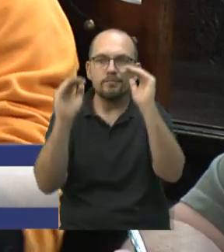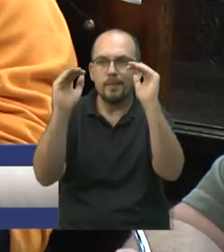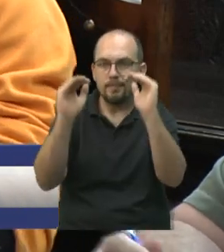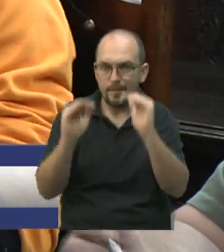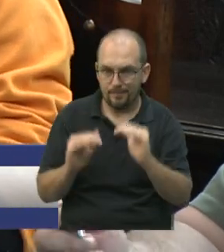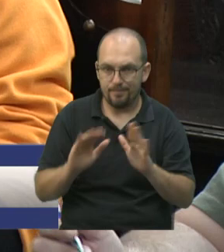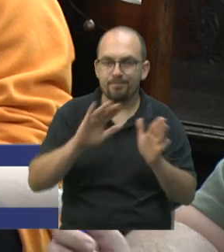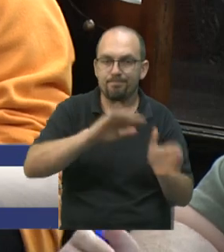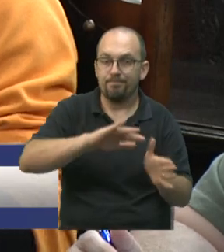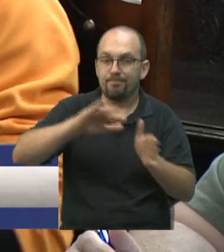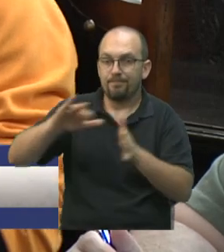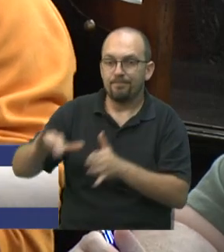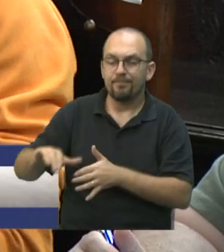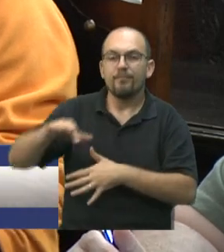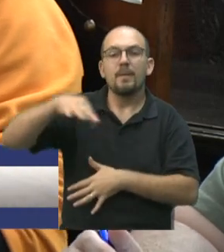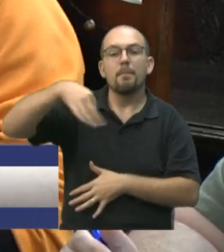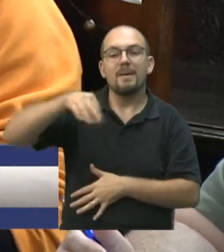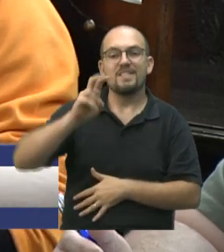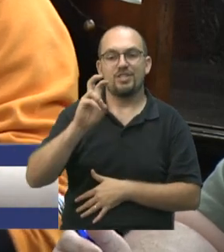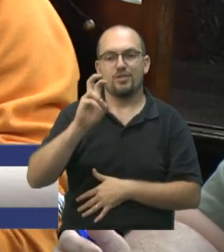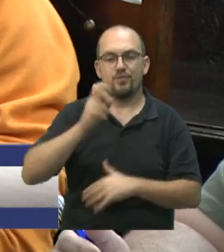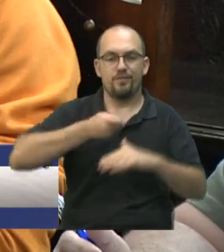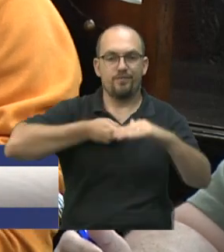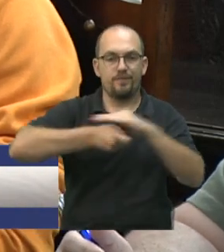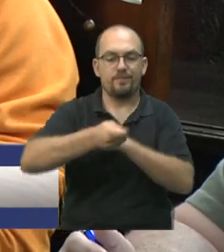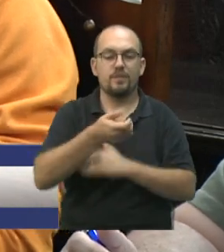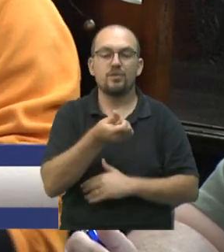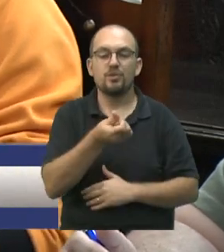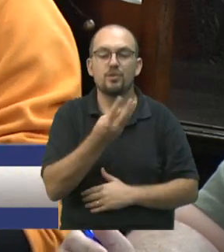Página 5, investimentos,